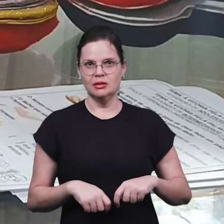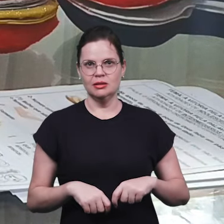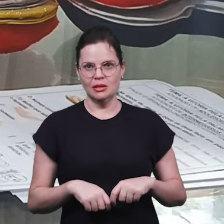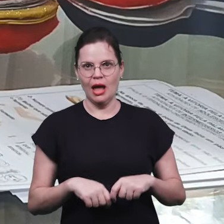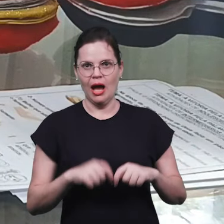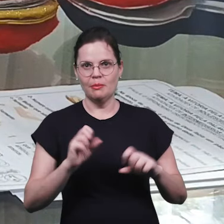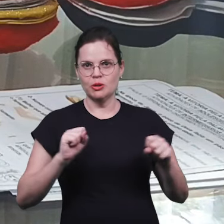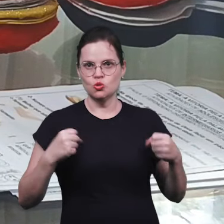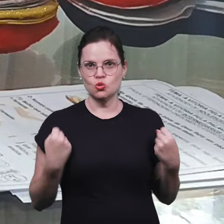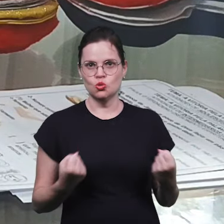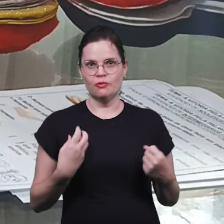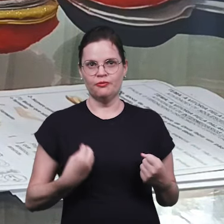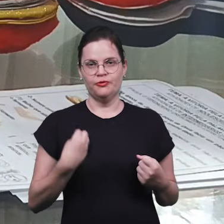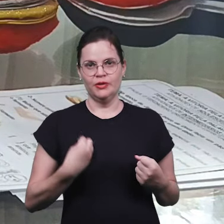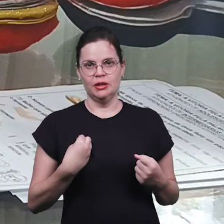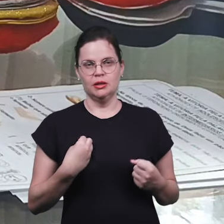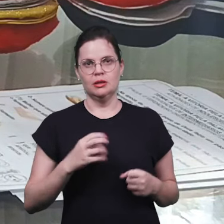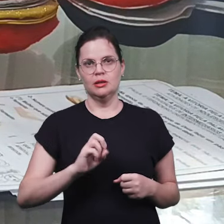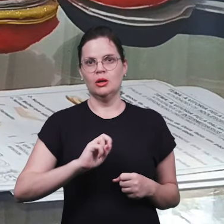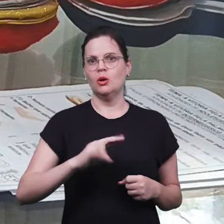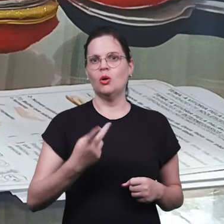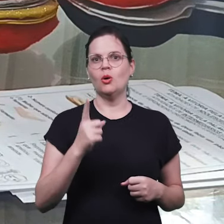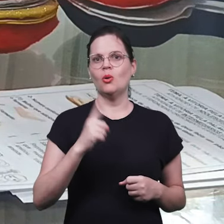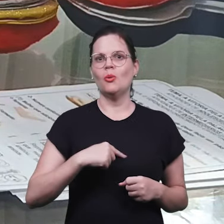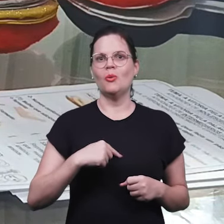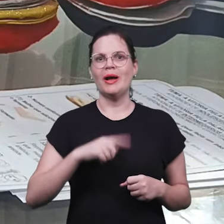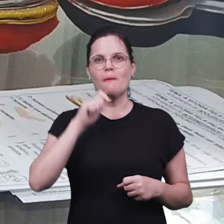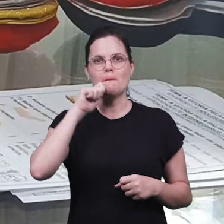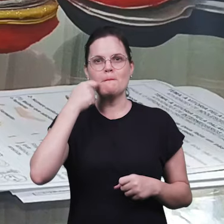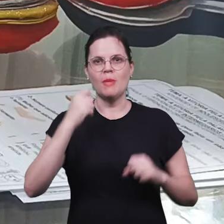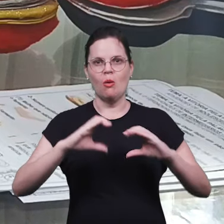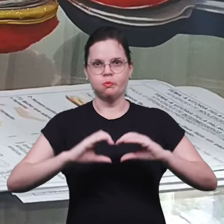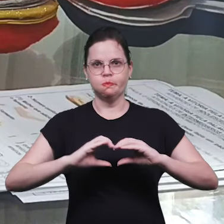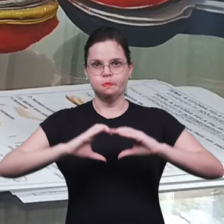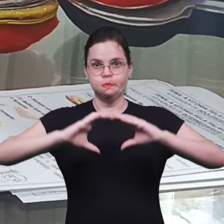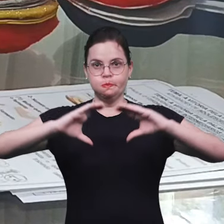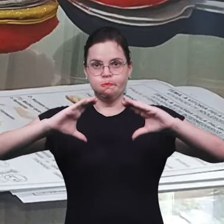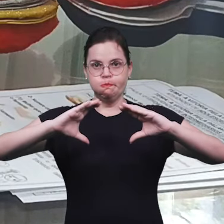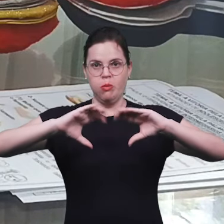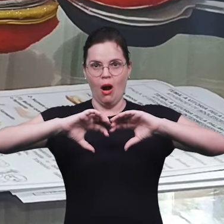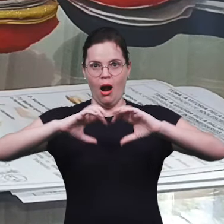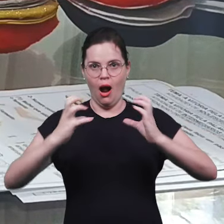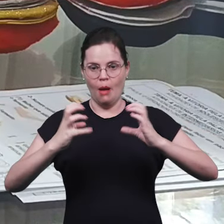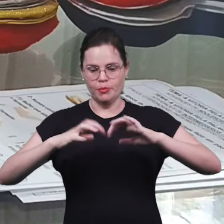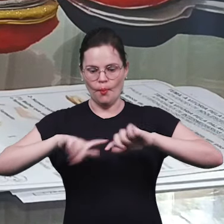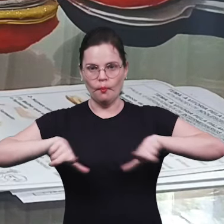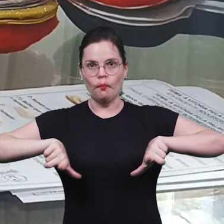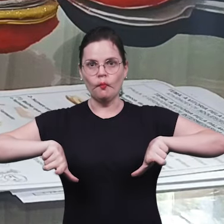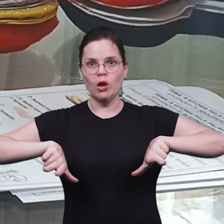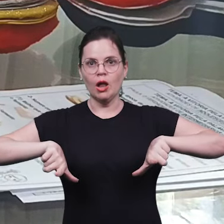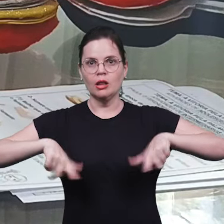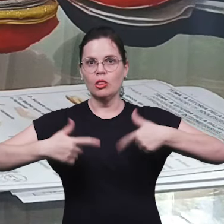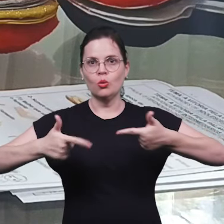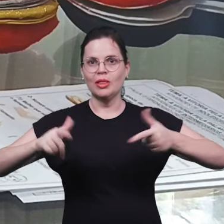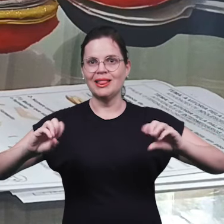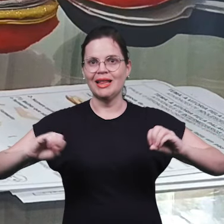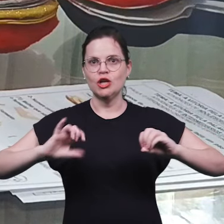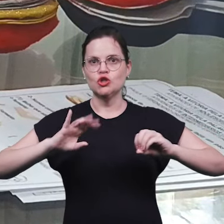ali para a vida do homem? Ou será que é um pão oco, que aparentemente ele cresceu, mas ele está vazio por